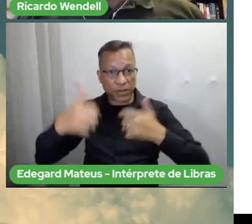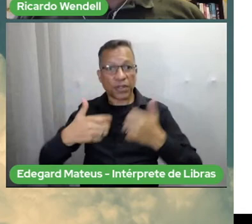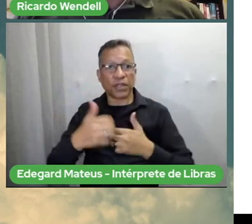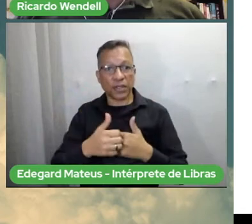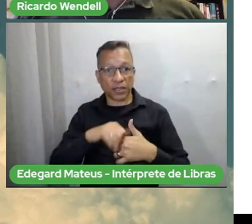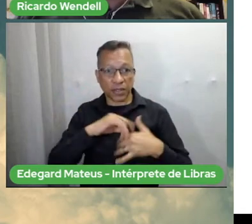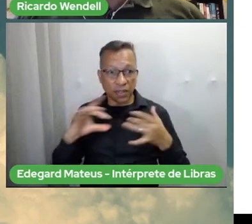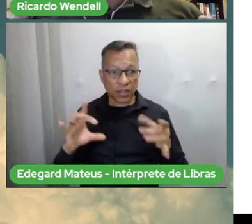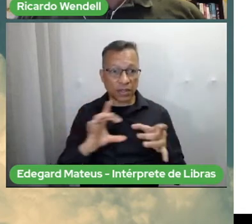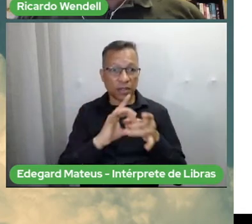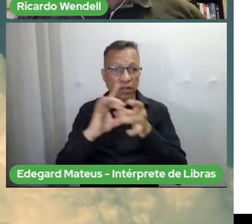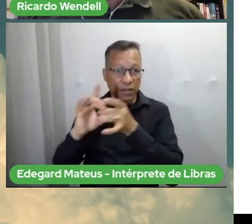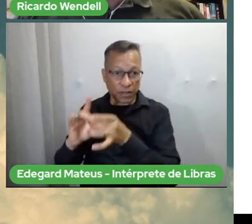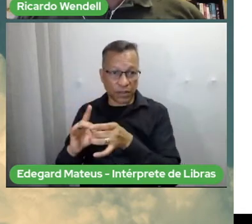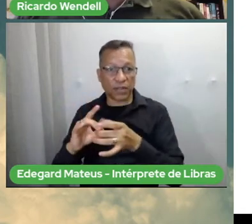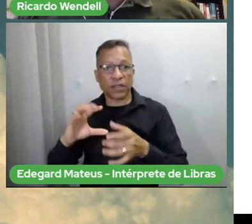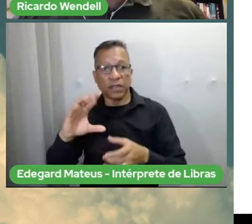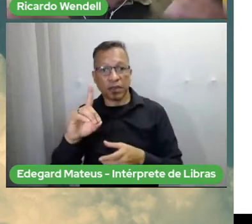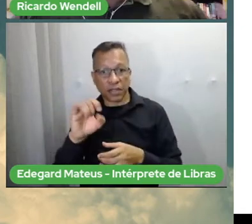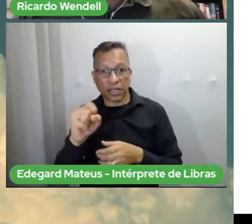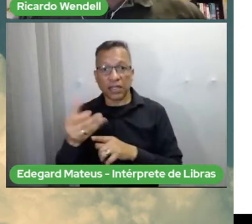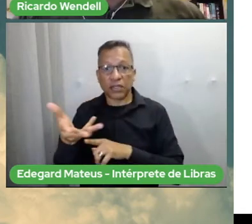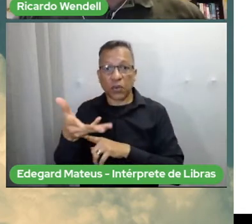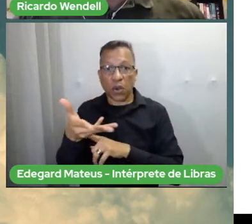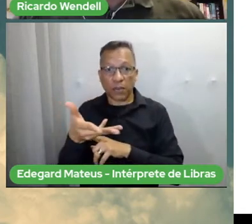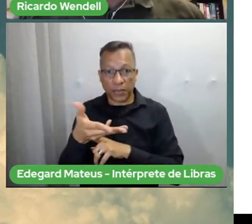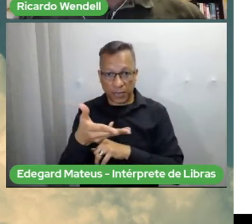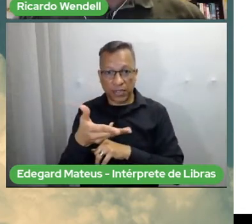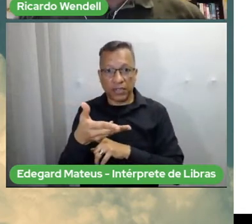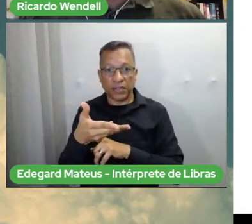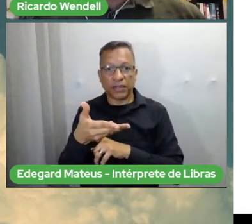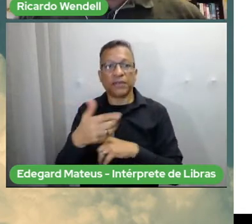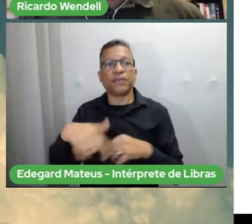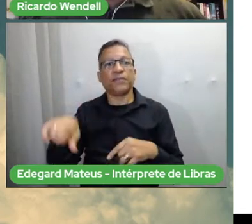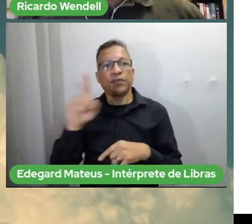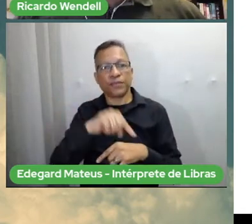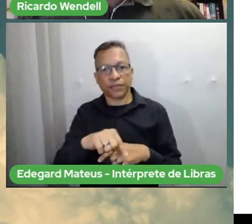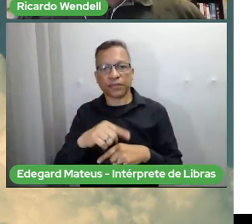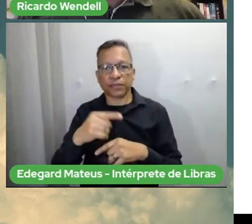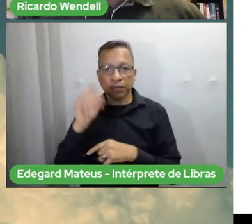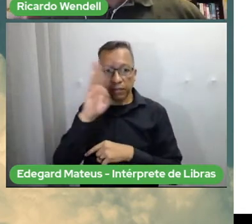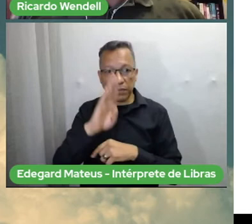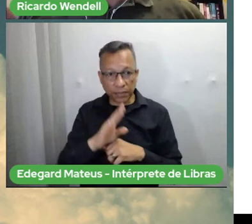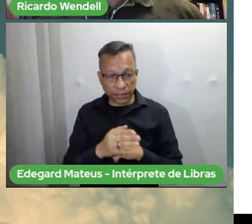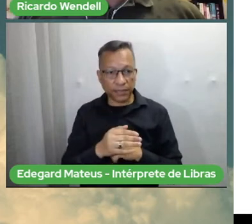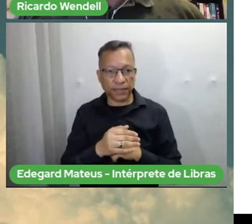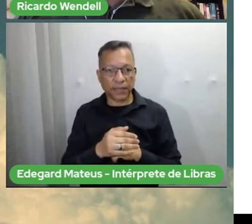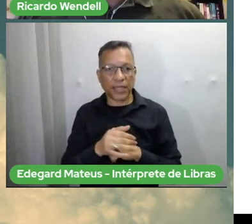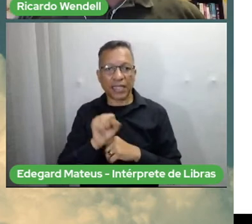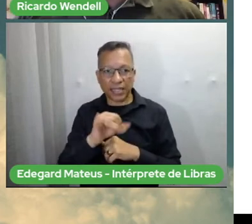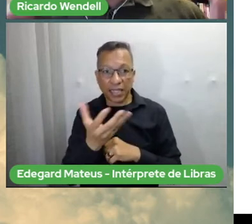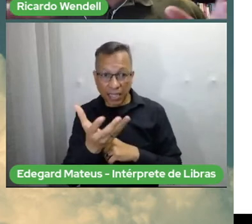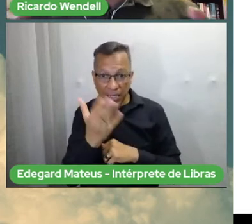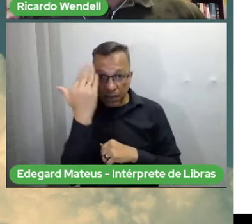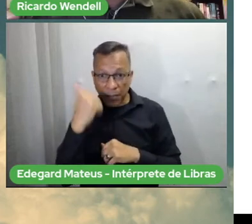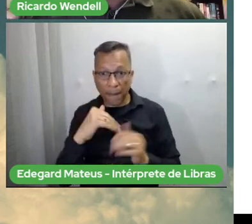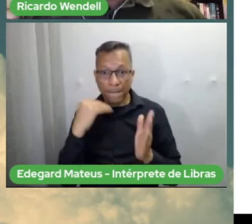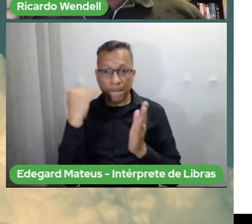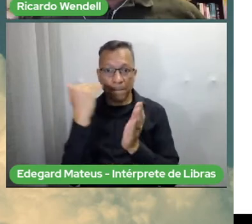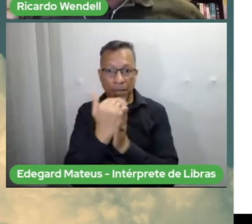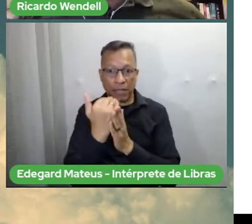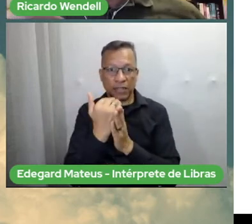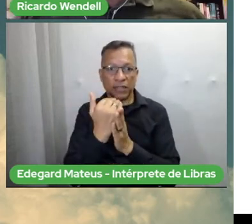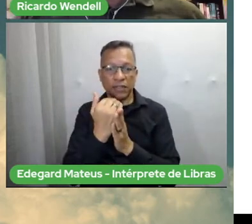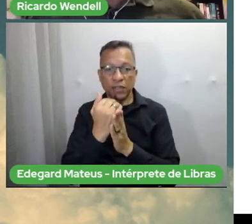princípios de Data Mesh com agilidade, né, dado que a gente estamos no Agile Brasil. E se você quiser saber um pouco mais, né, foi uma visão